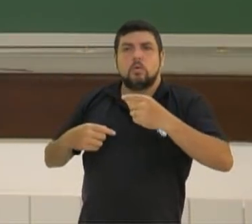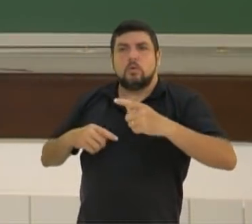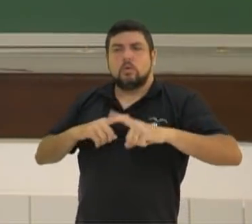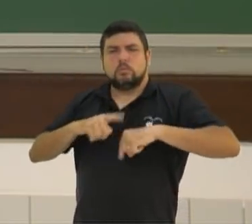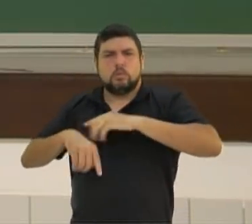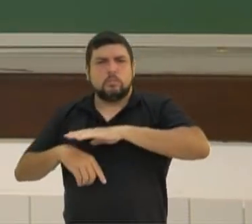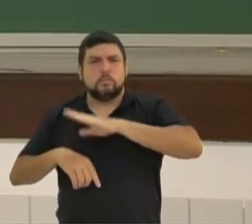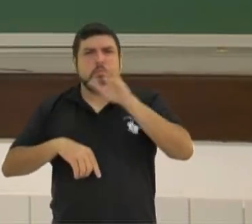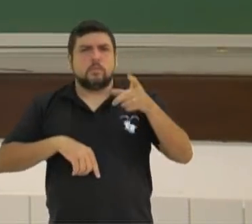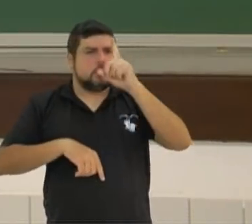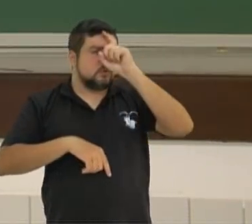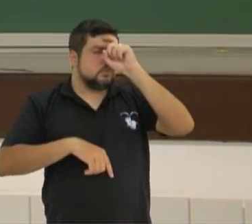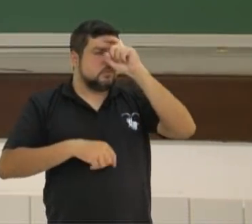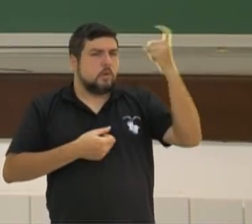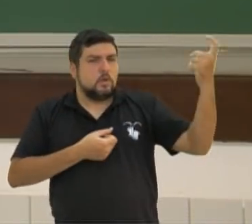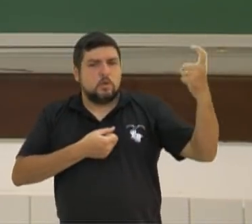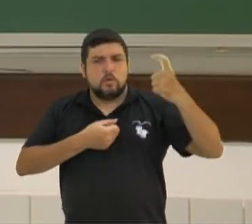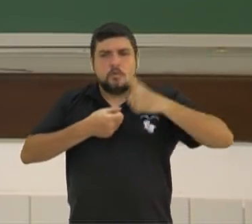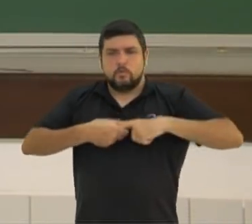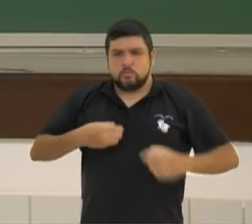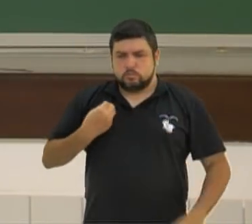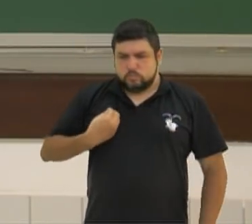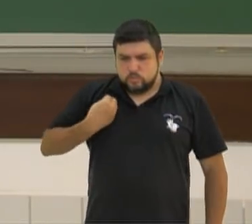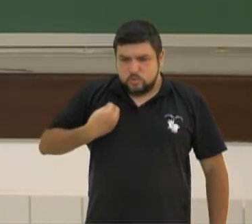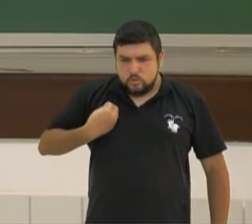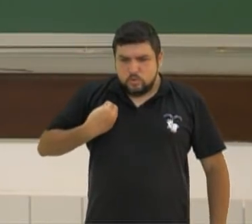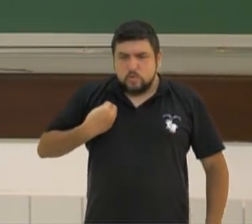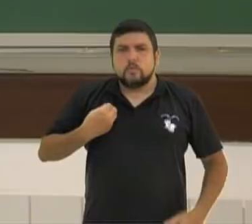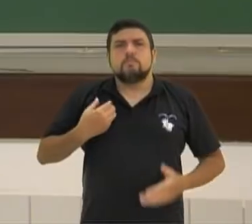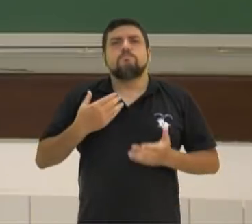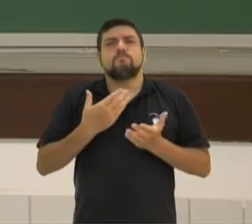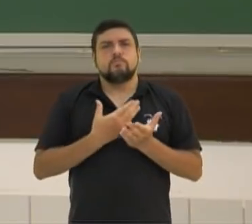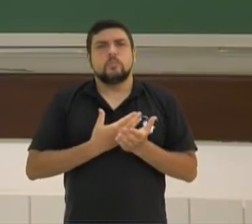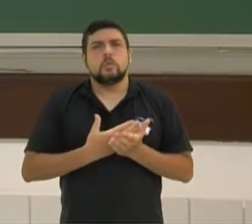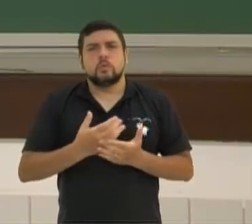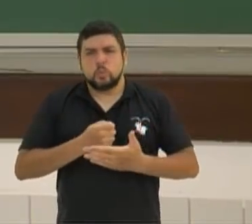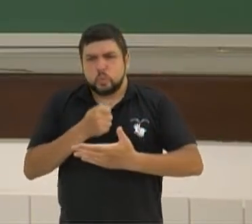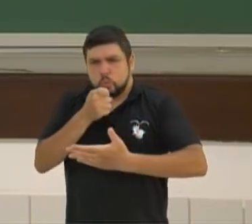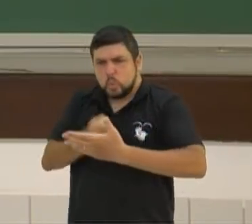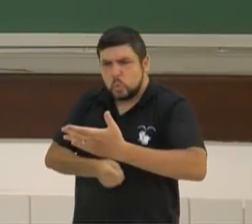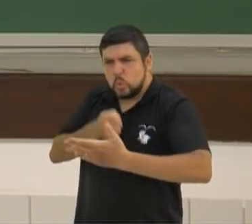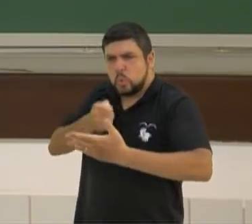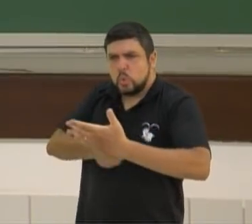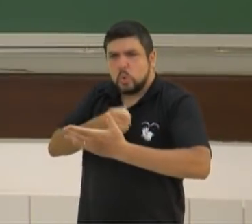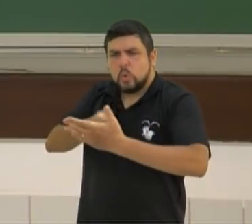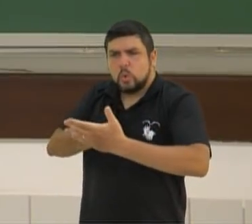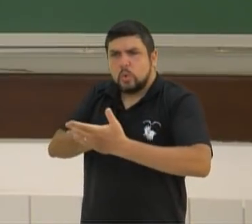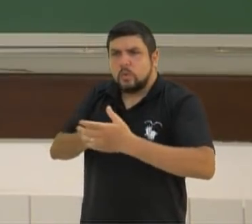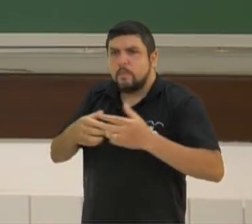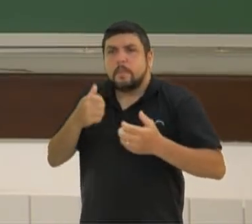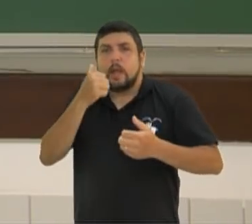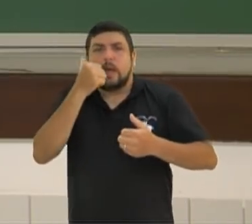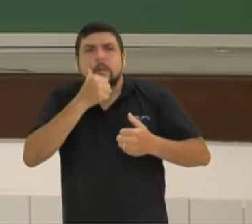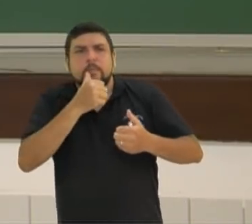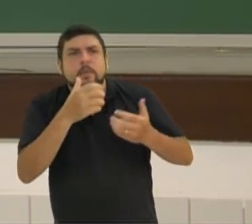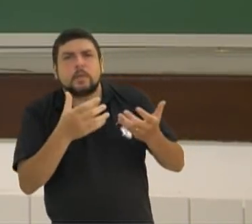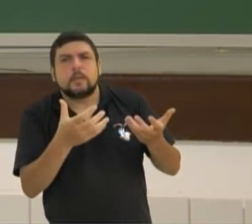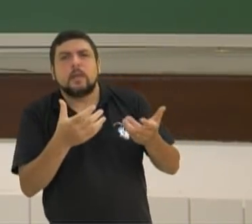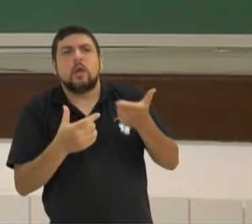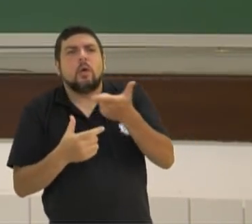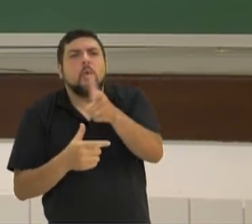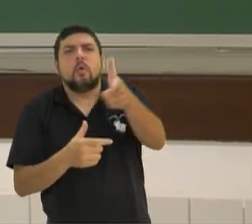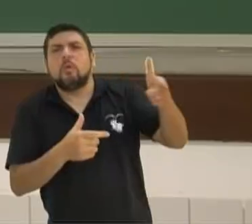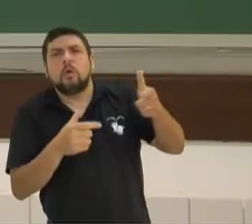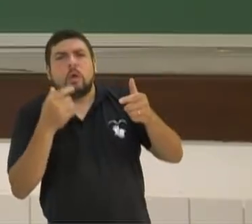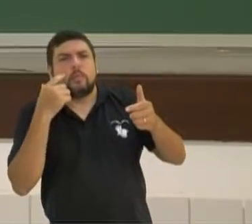Prêmio Nobel da Paz. E ela tinha apenas 17 anos. Isso quer dizer que Malala sofreu uma